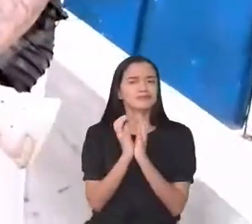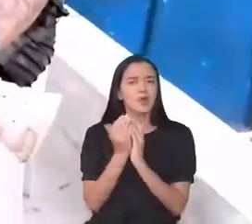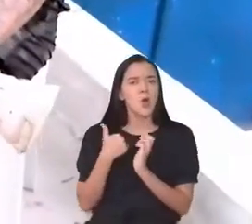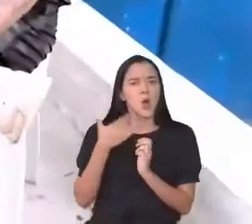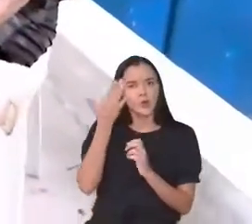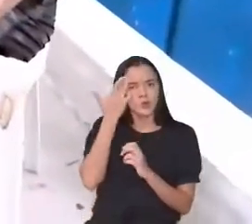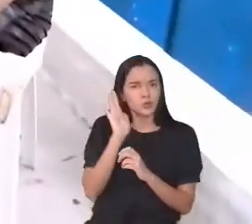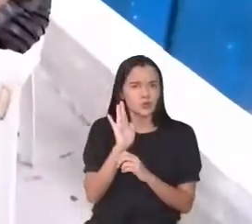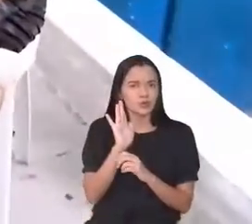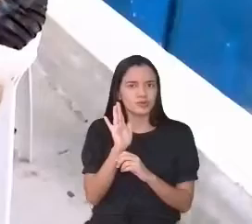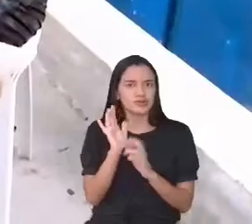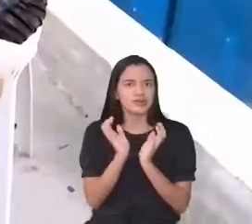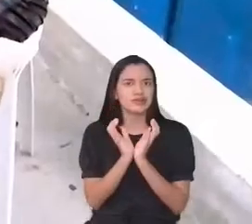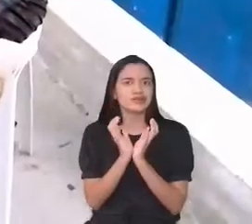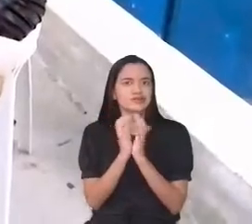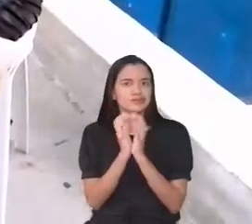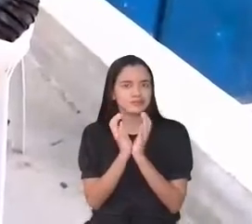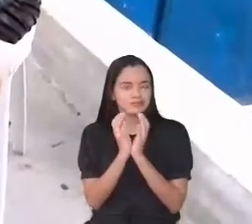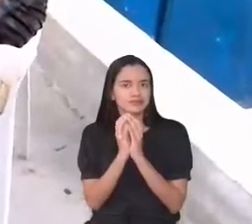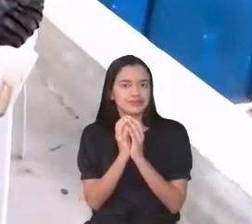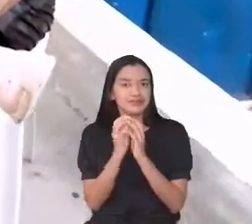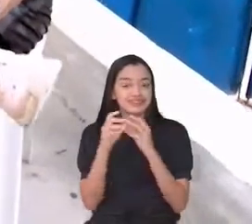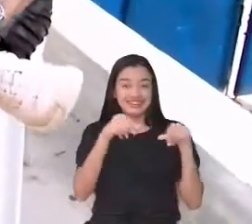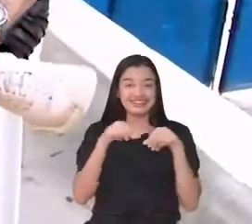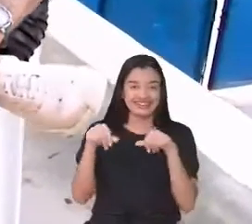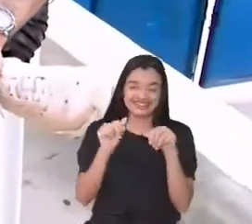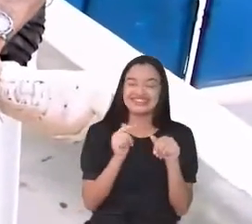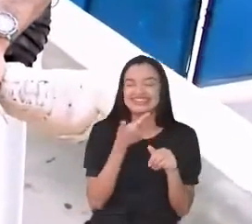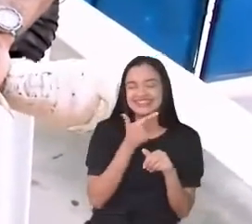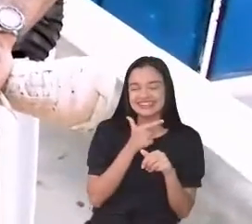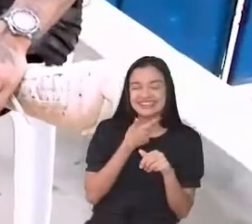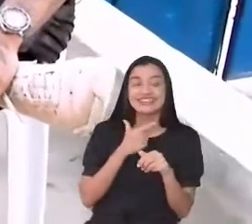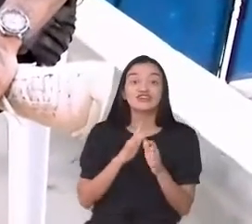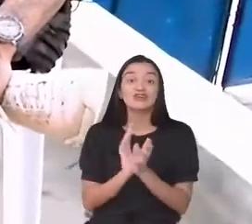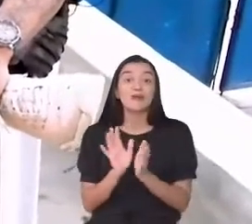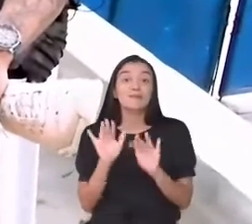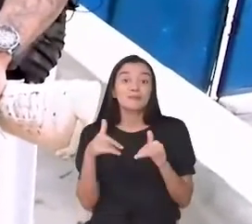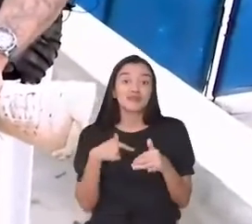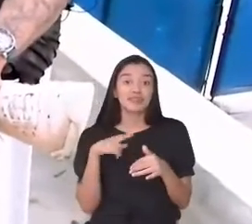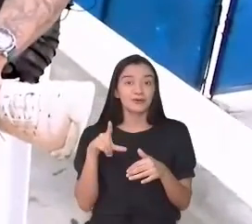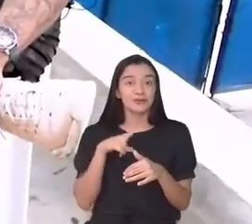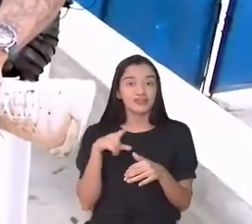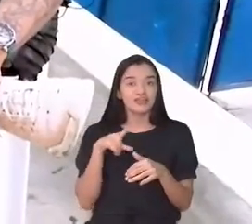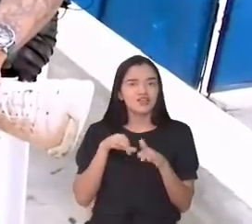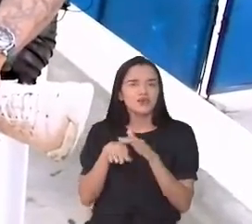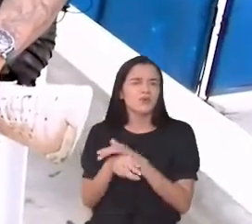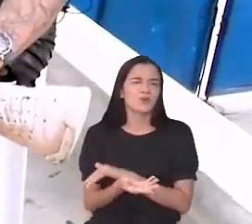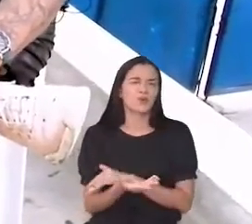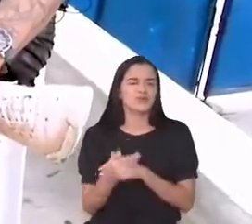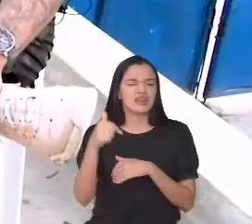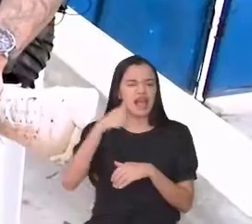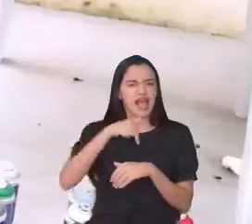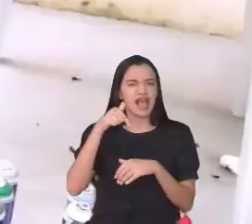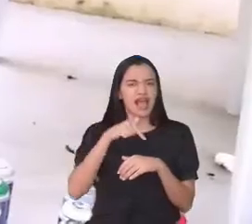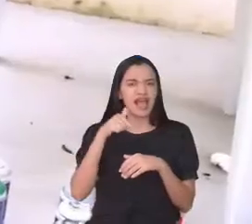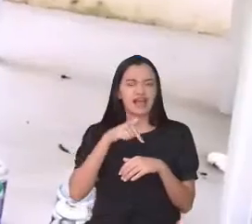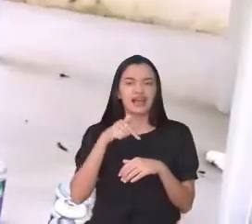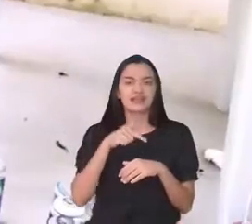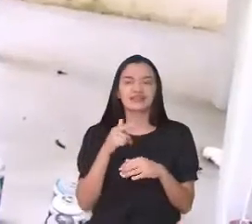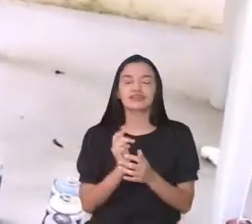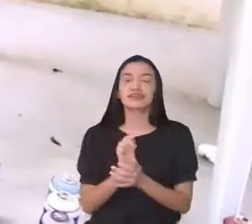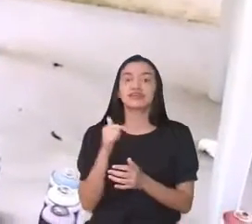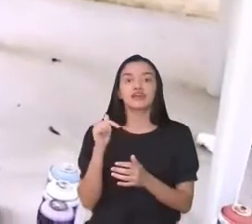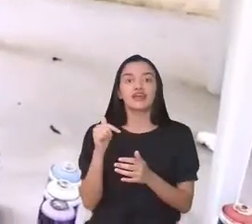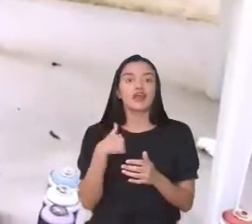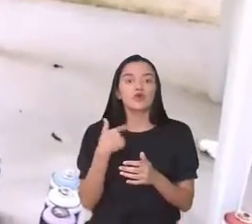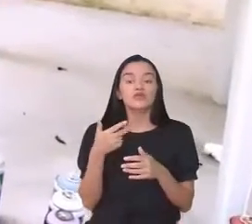mas o recifense ele é bairrista. Demais. Então, Sei demais. a gente tem essa mania de achar que tudo aqui é muito incrível, né? O que é que te